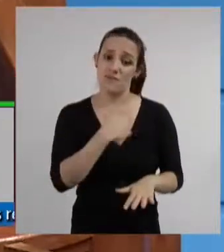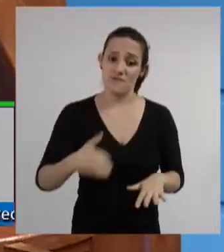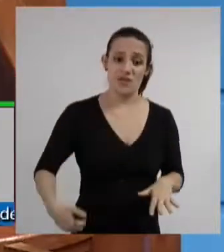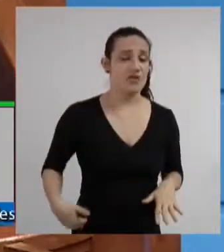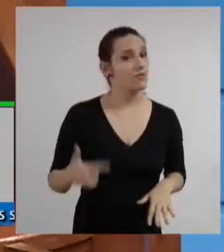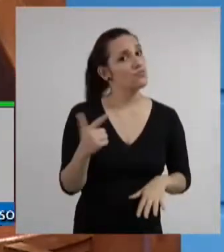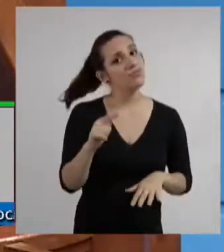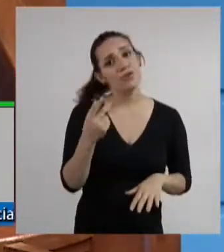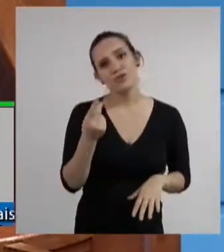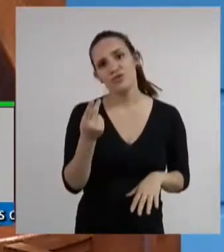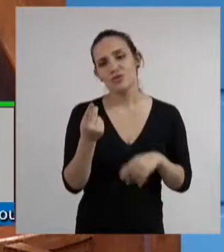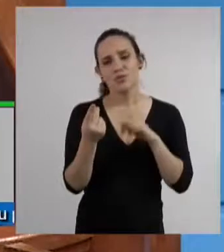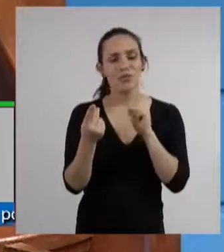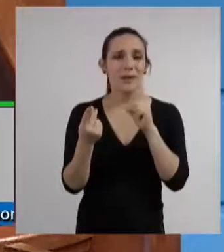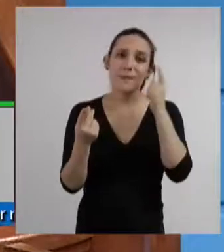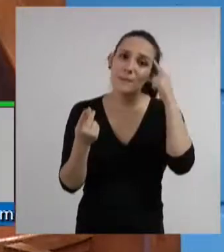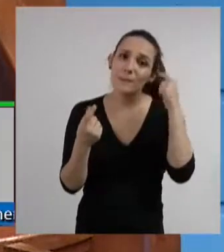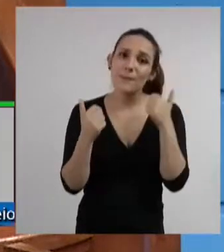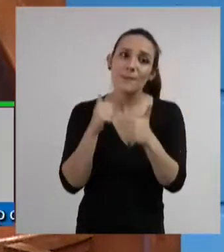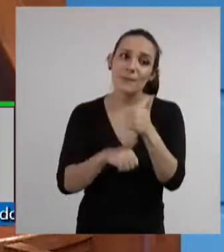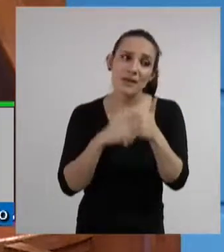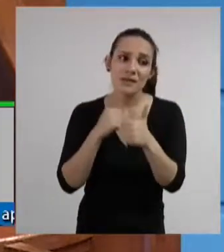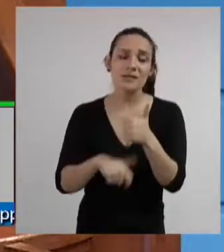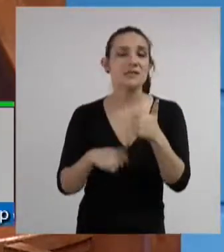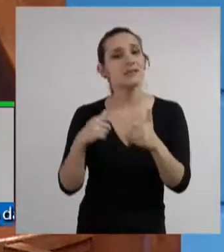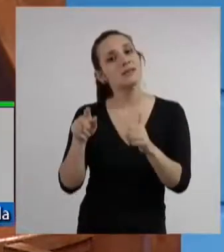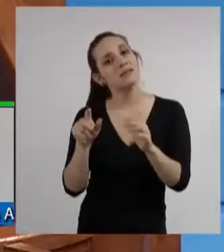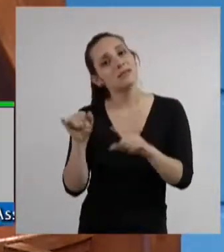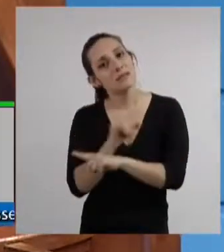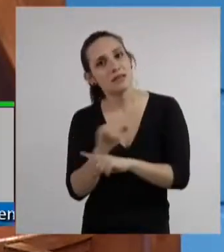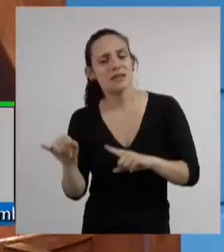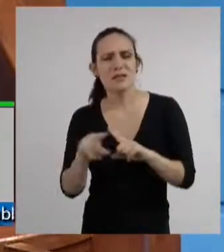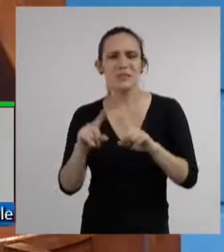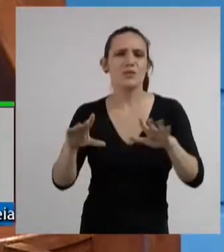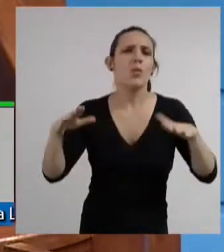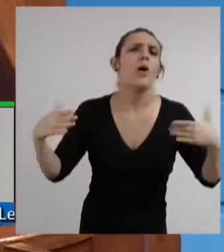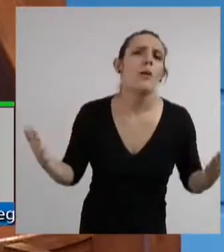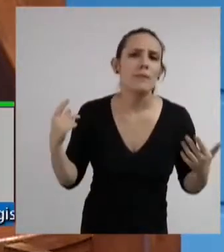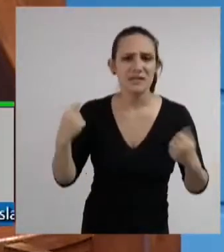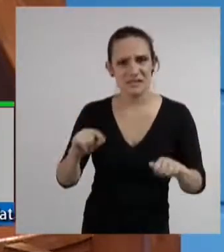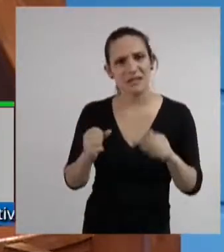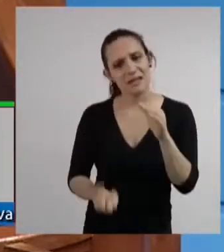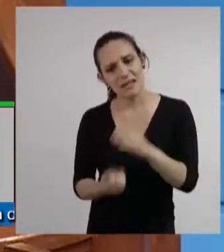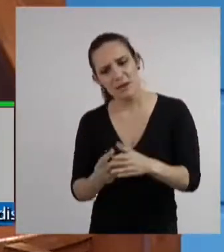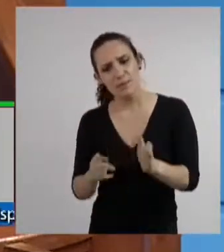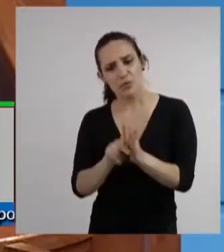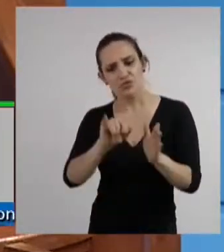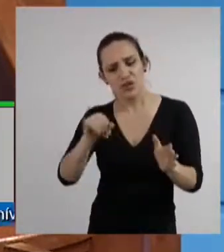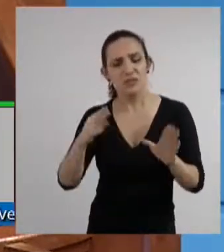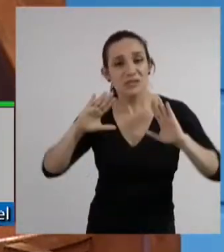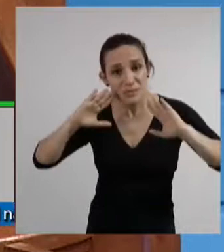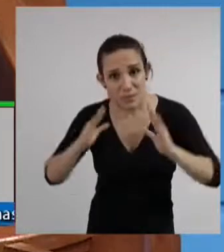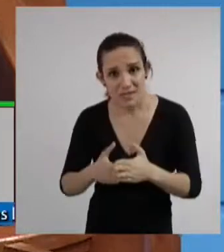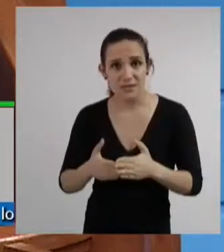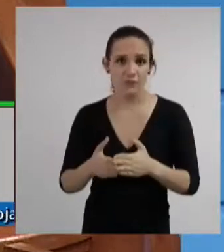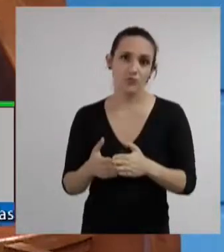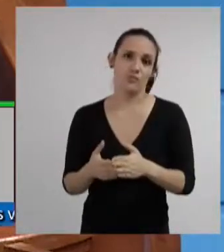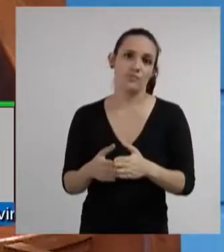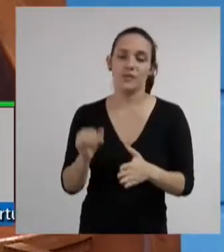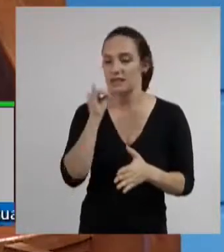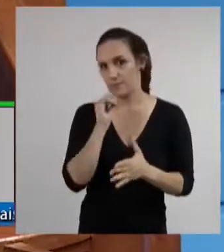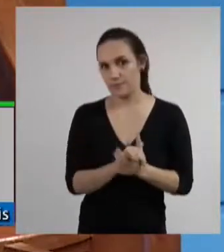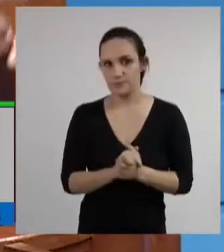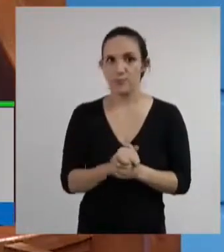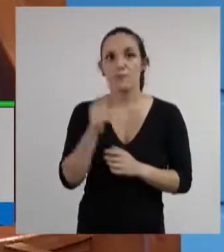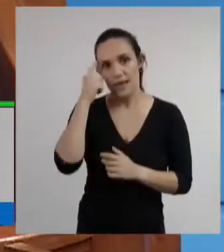isso, tem que achar uma saída, e a saída está em programas específicos. Porque se o governo do Estado chega no governo federal dizendo, olha, eu tenho